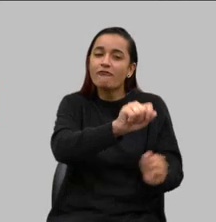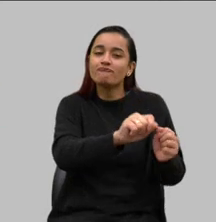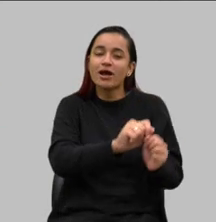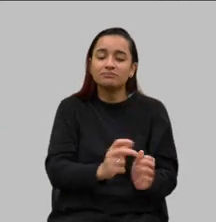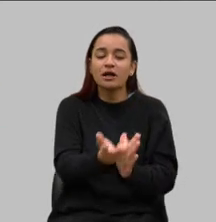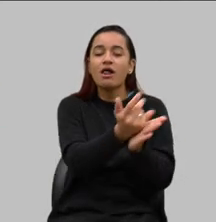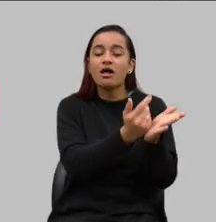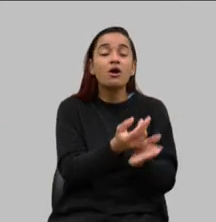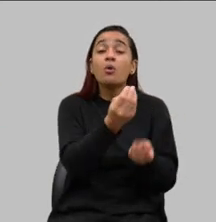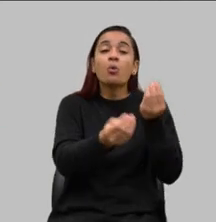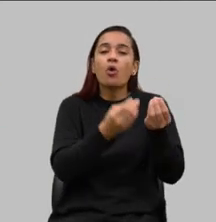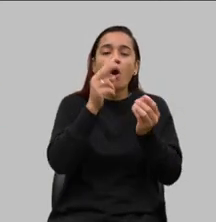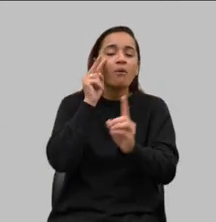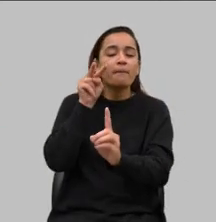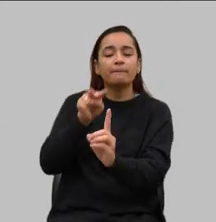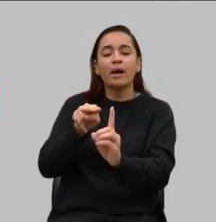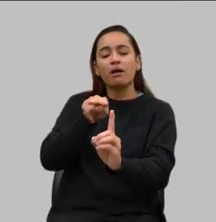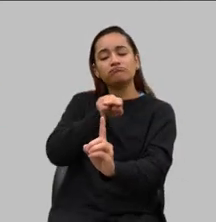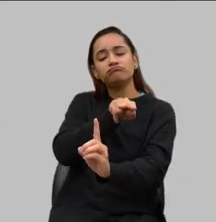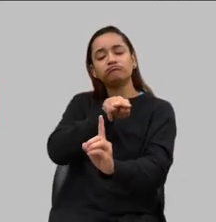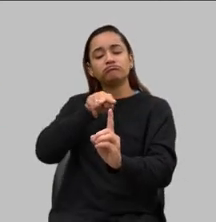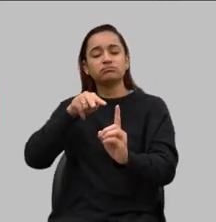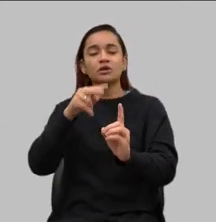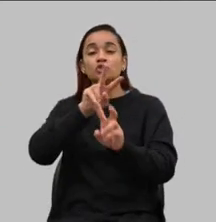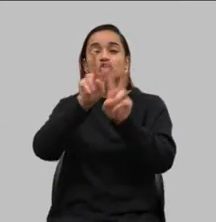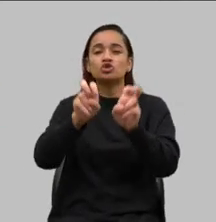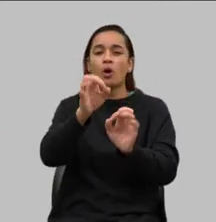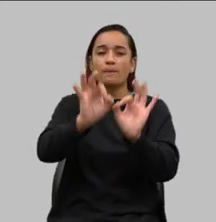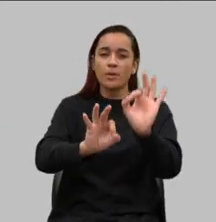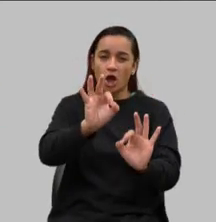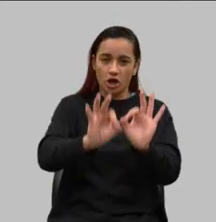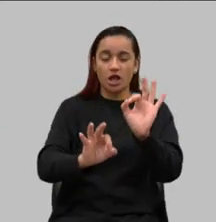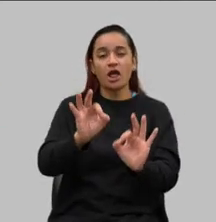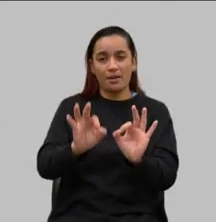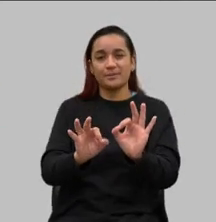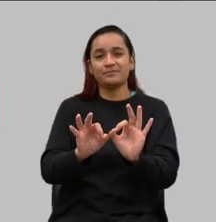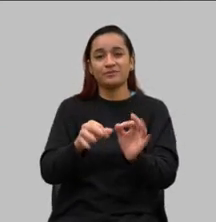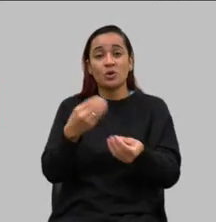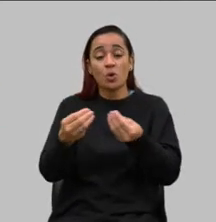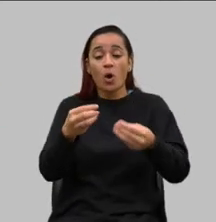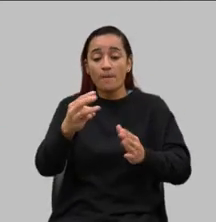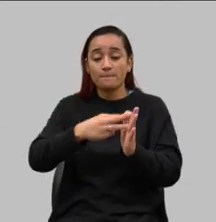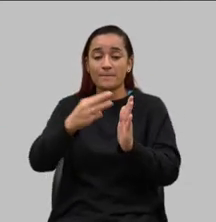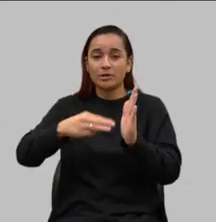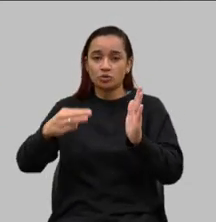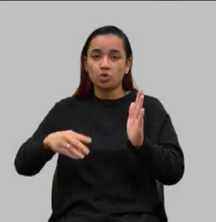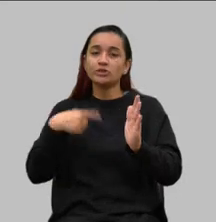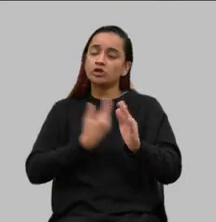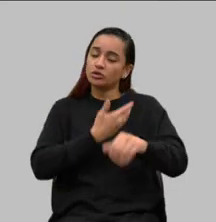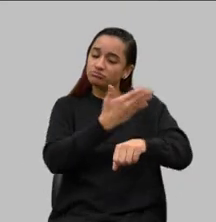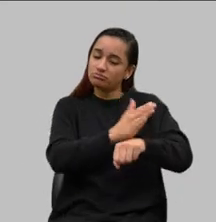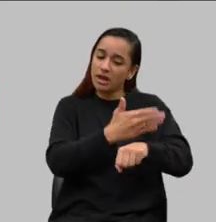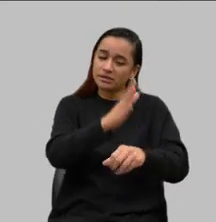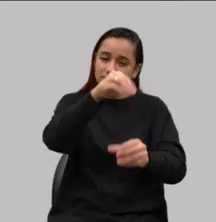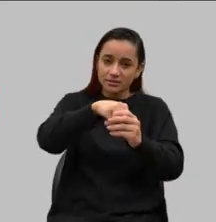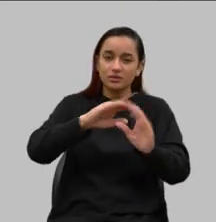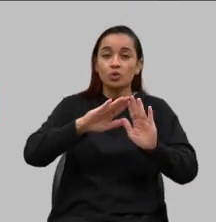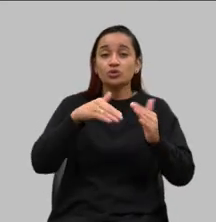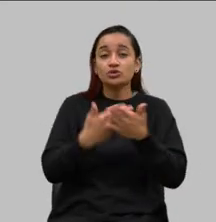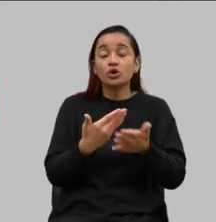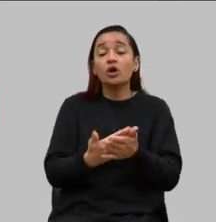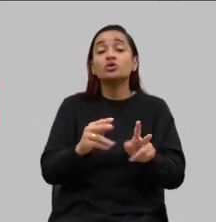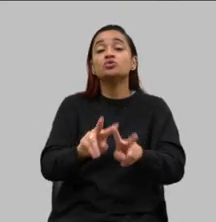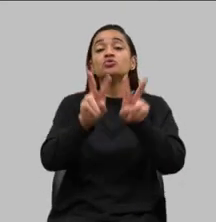olhar a partir do programa Jovens mineiros sustentáveis a partir da metodologia empregada nessas escolas da importância da